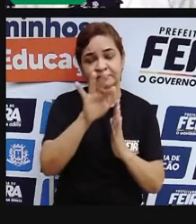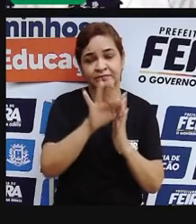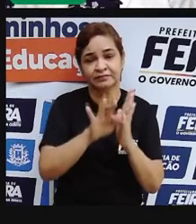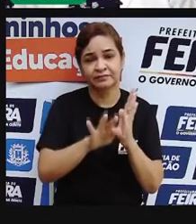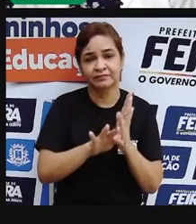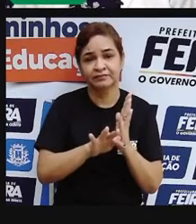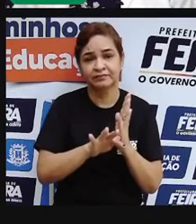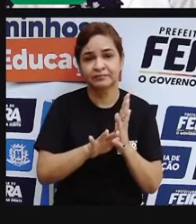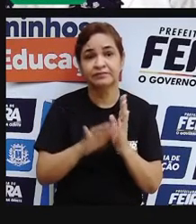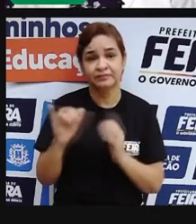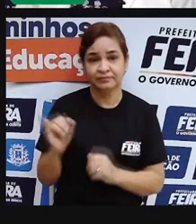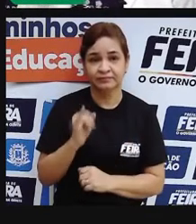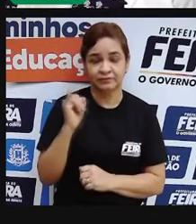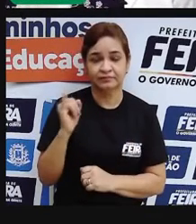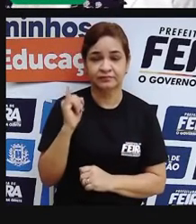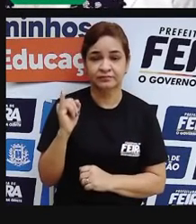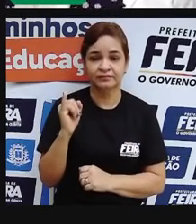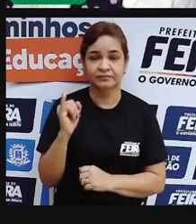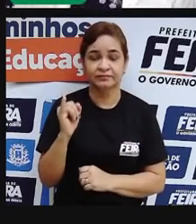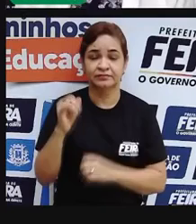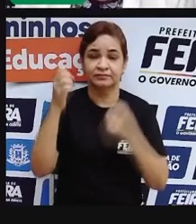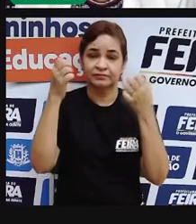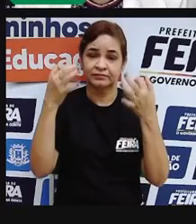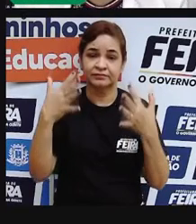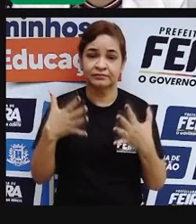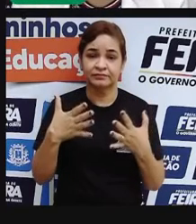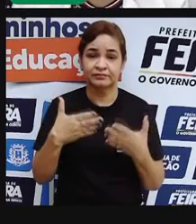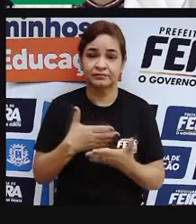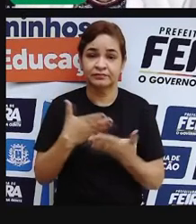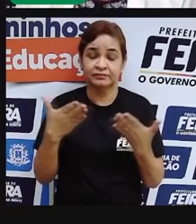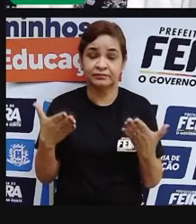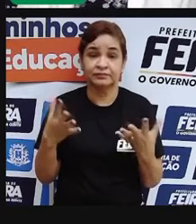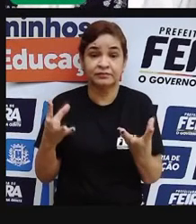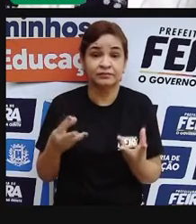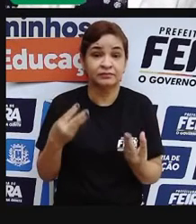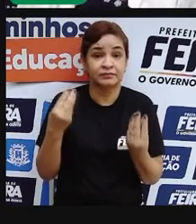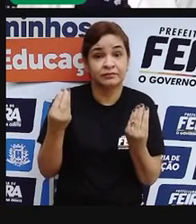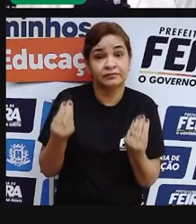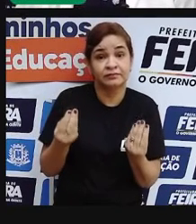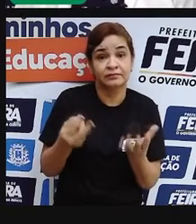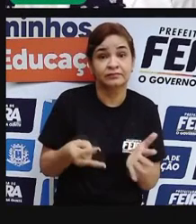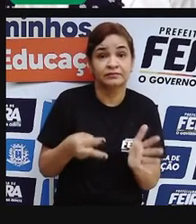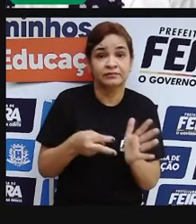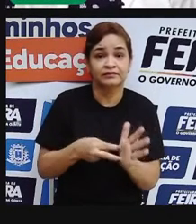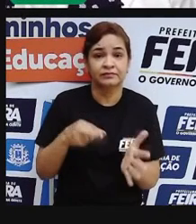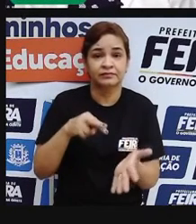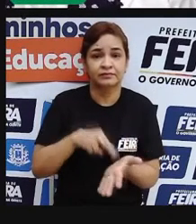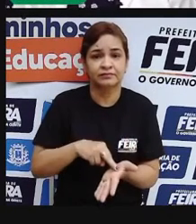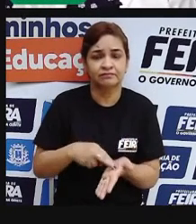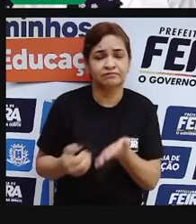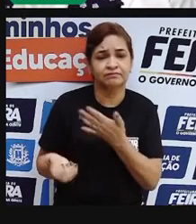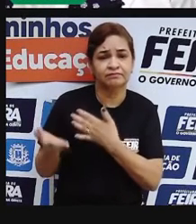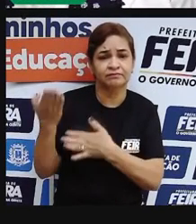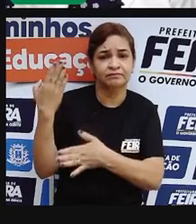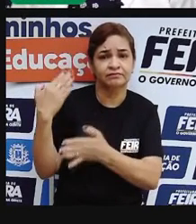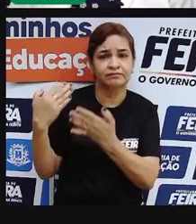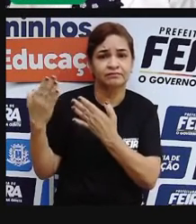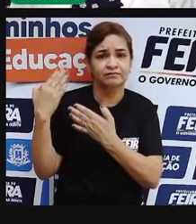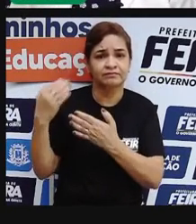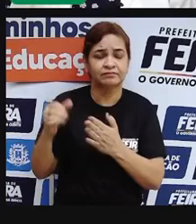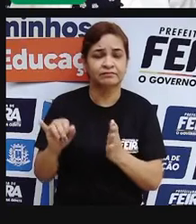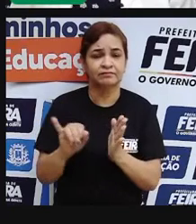bem interessante para explicar para vocês na prática O que significa ancestralidade